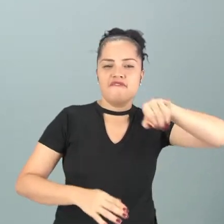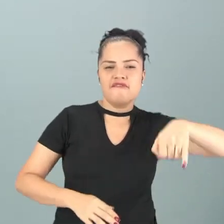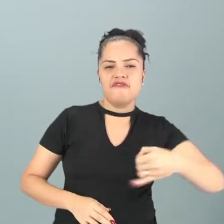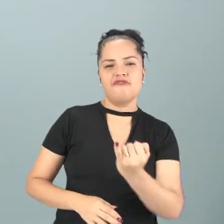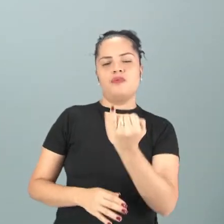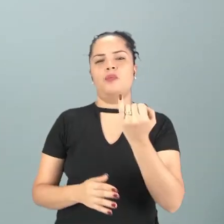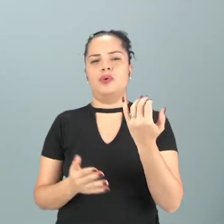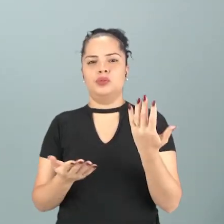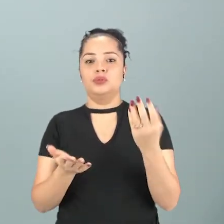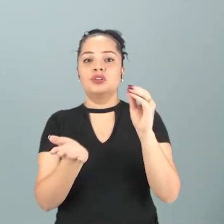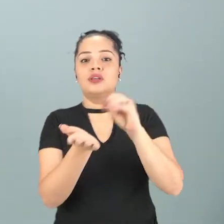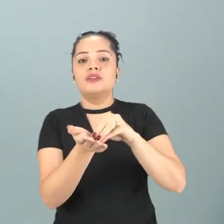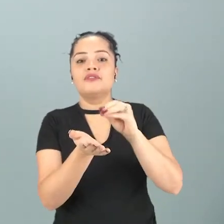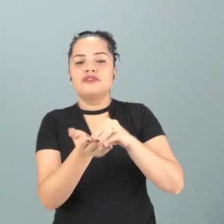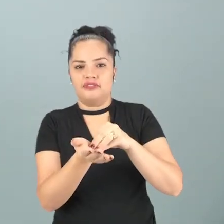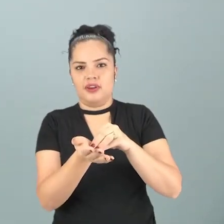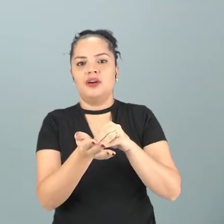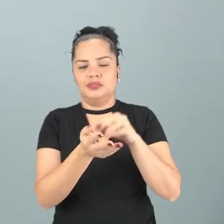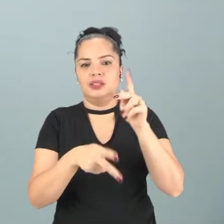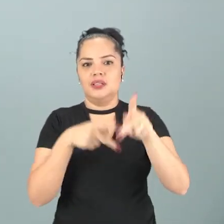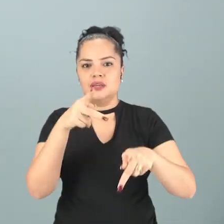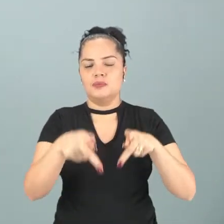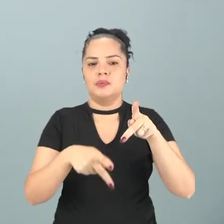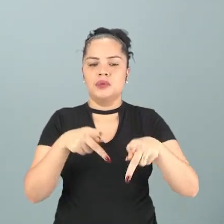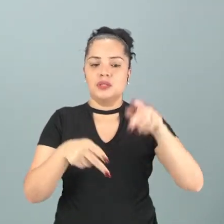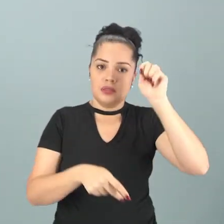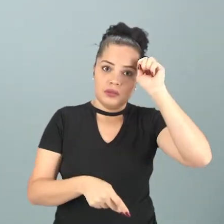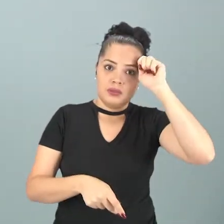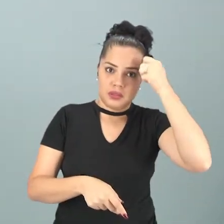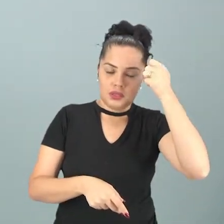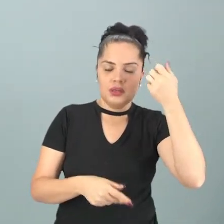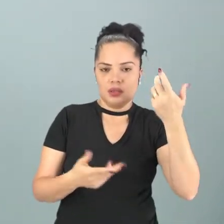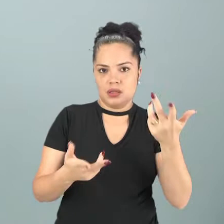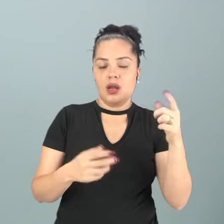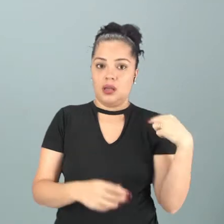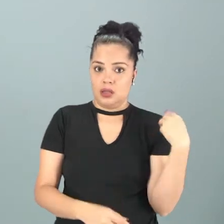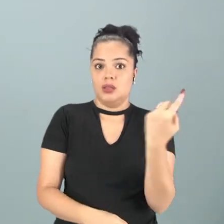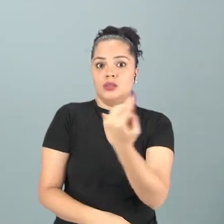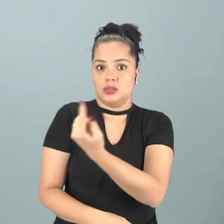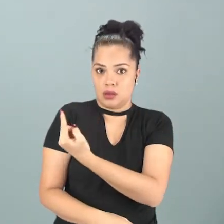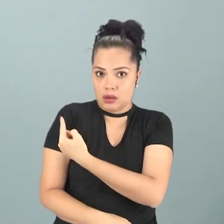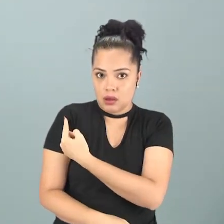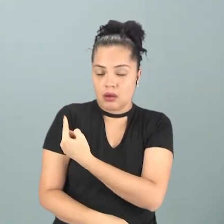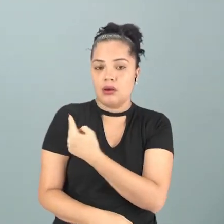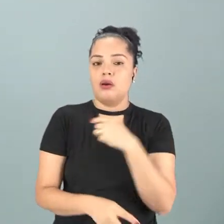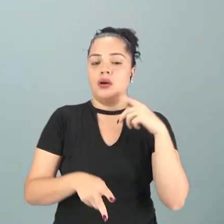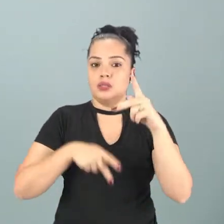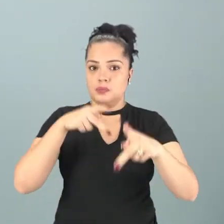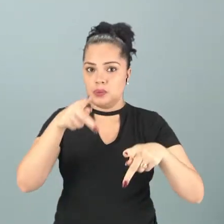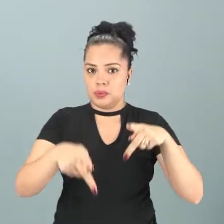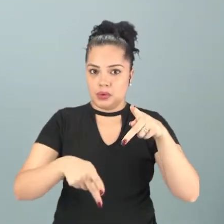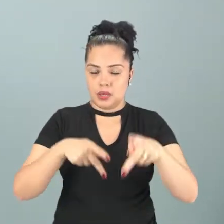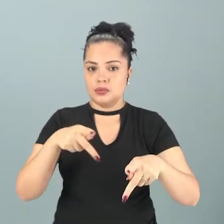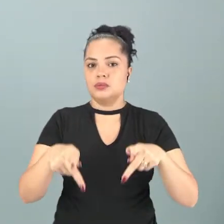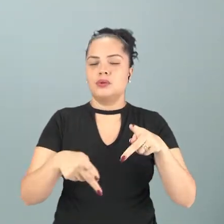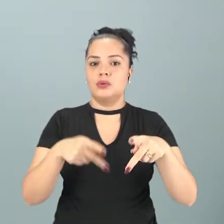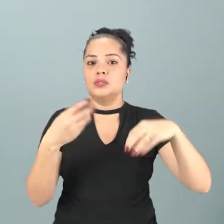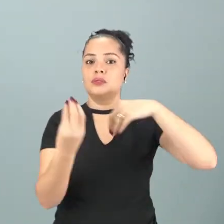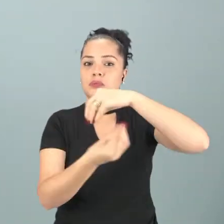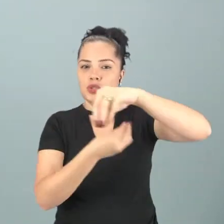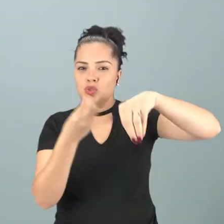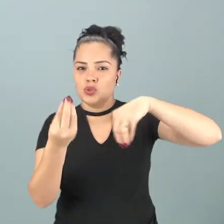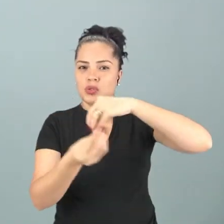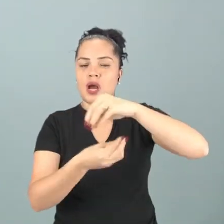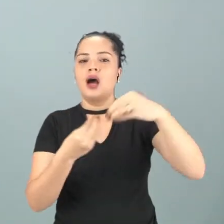que é dado a essa população, certo? A nós, quanto negros, quanto brasileiros, quanto